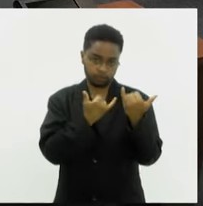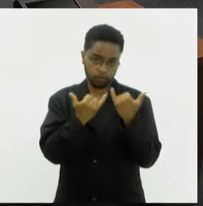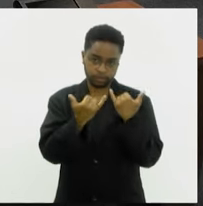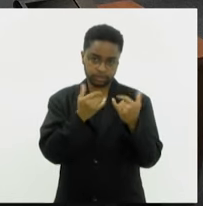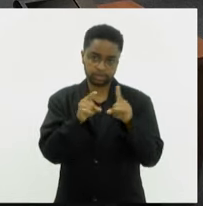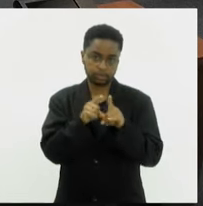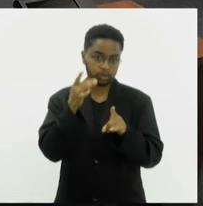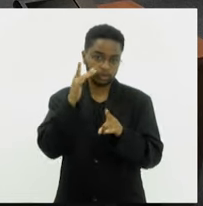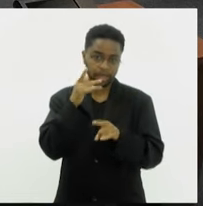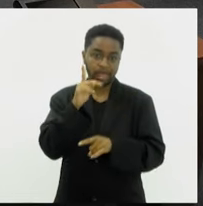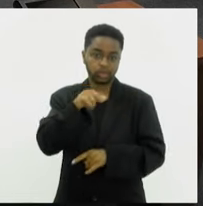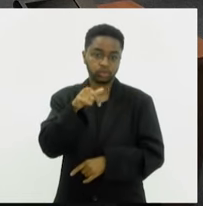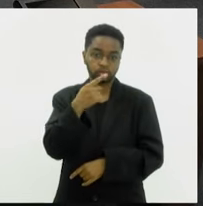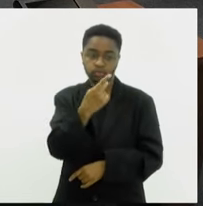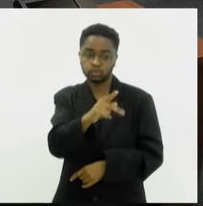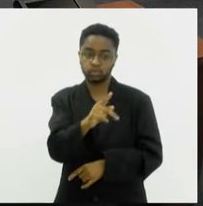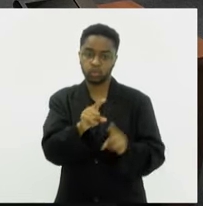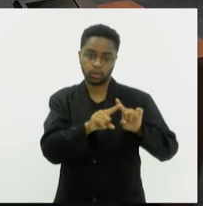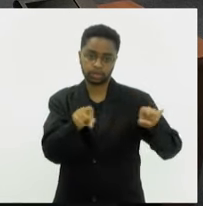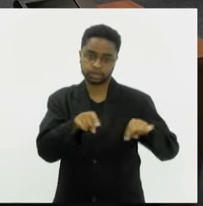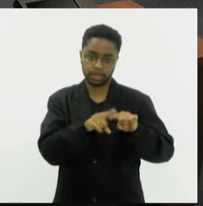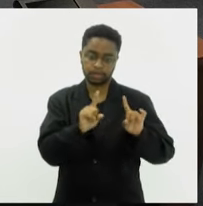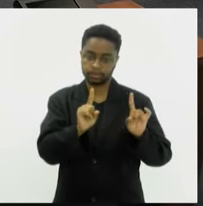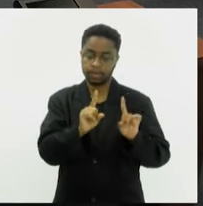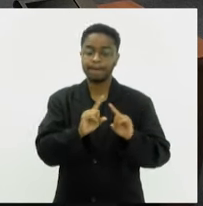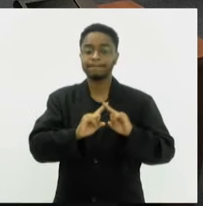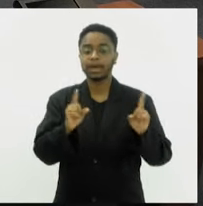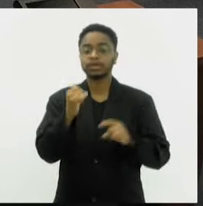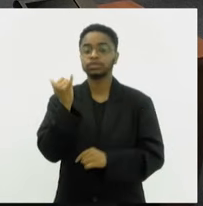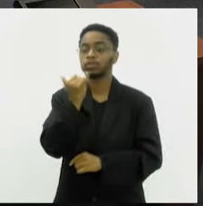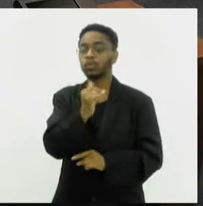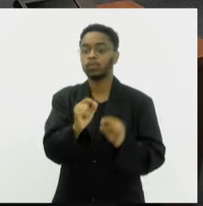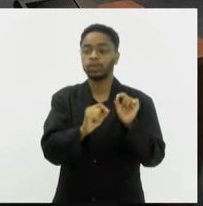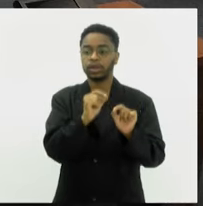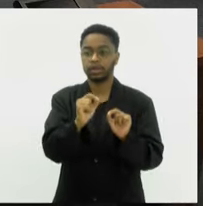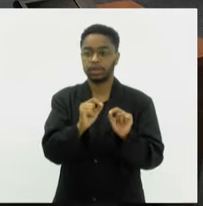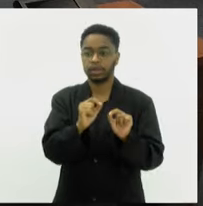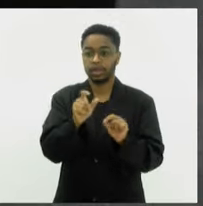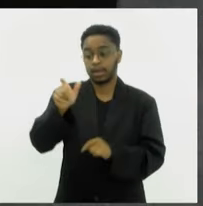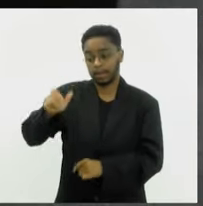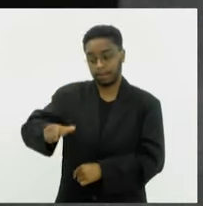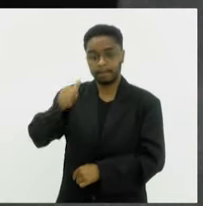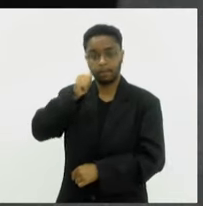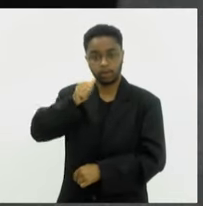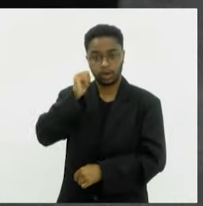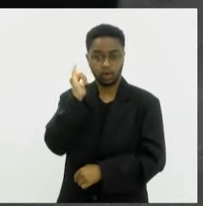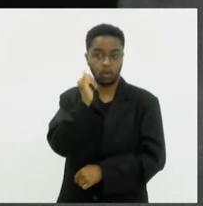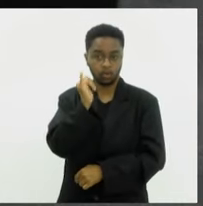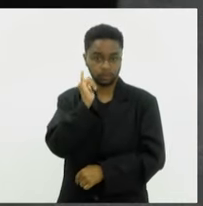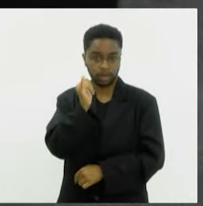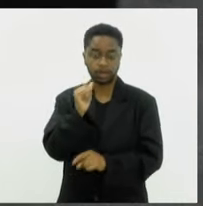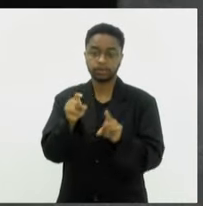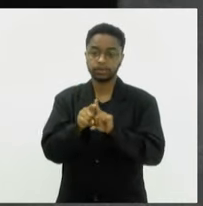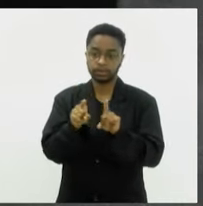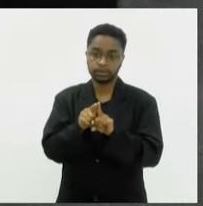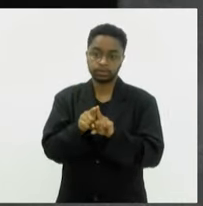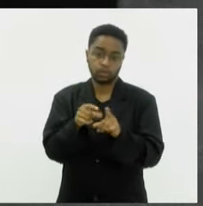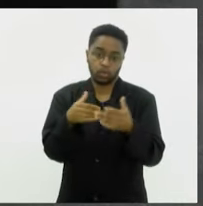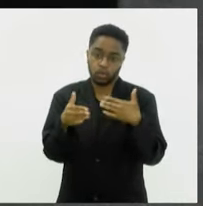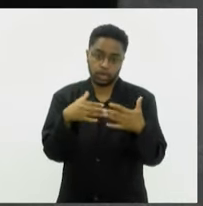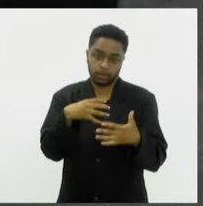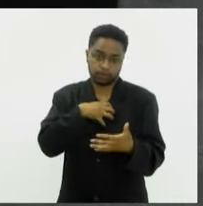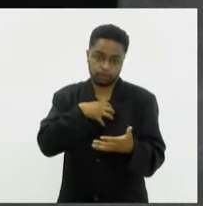sabia que era no seu gabinete, mas é para dizer que o que elas contaram foi isso. E, de qualquer